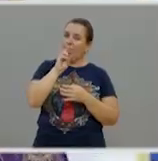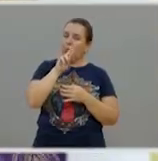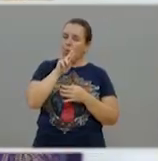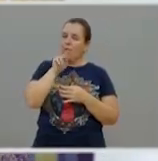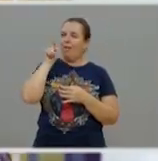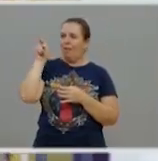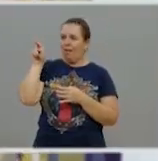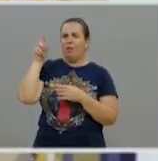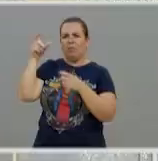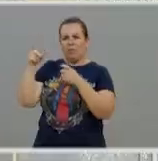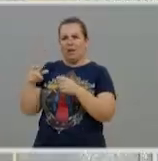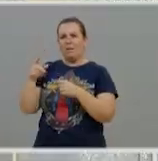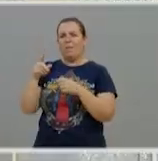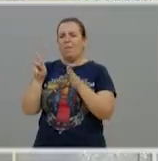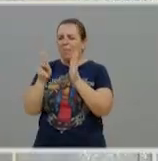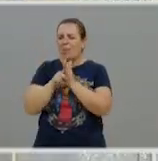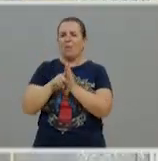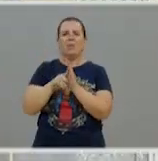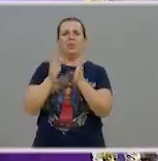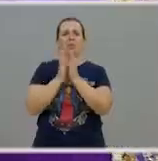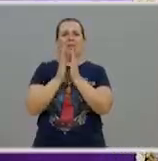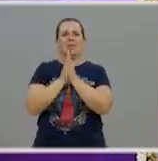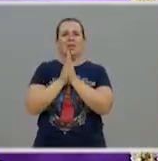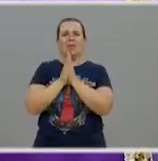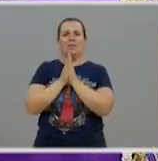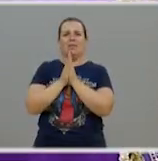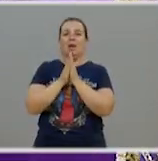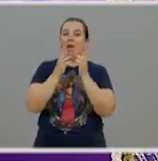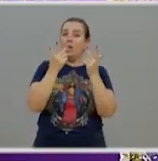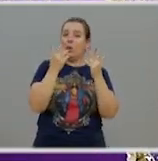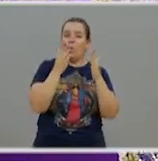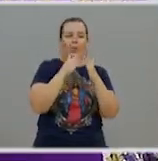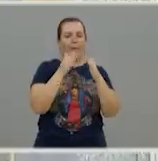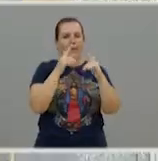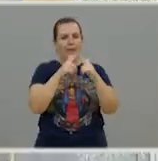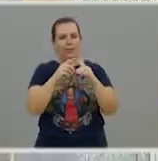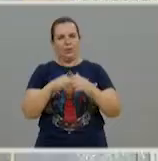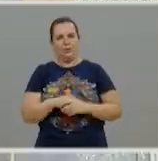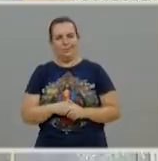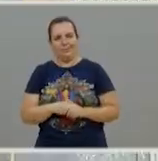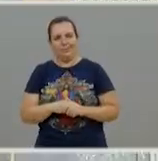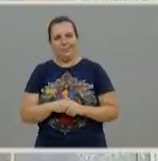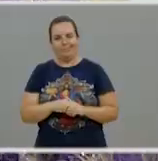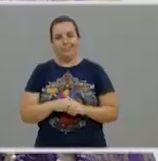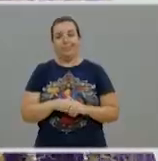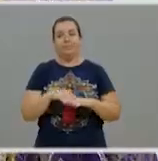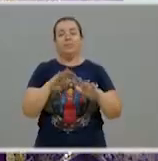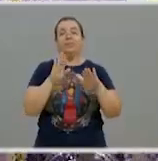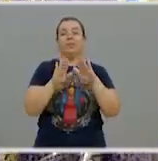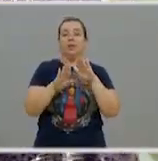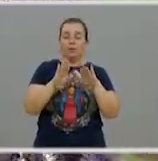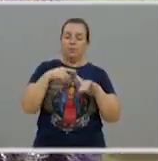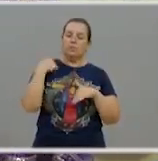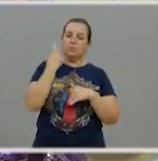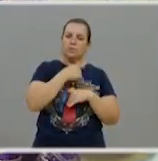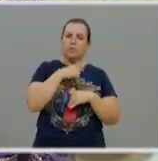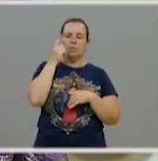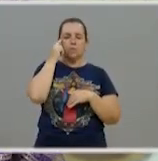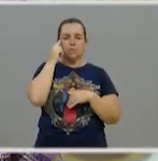meu. Por isso que às vezes falo que ir na missa é uma obrigação, porque a gente não aproveita